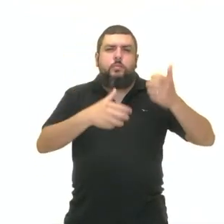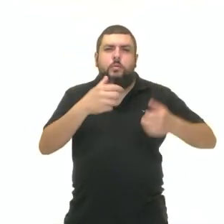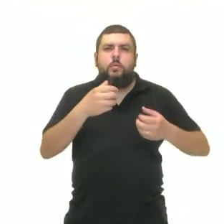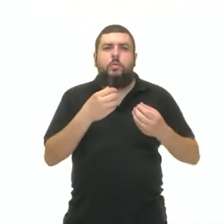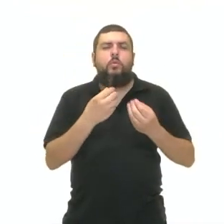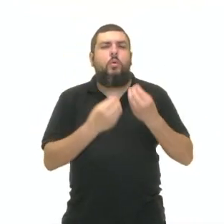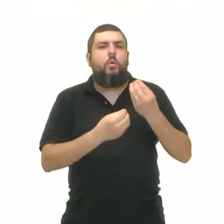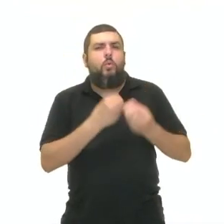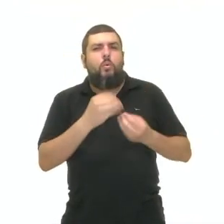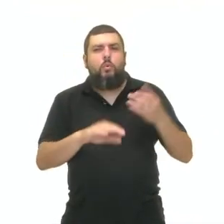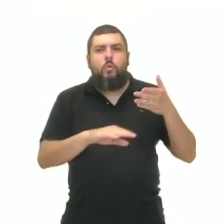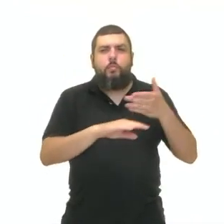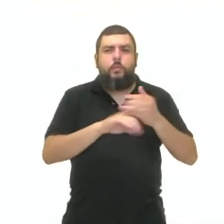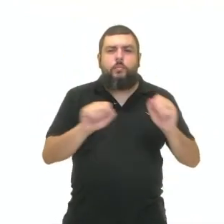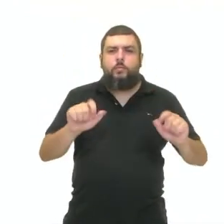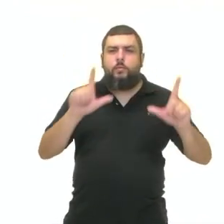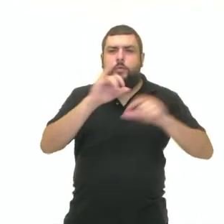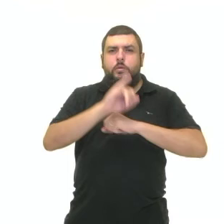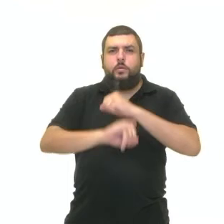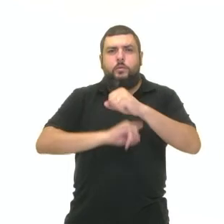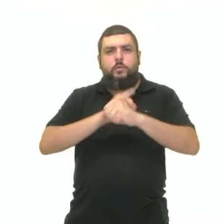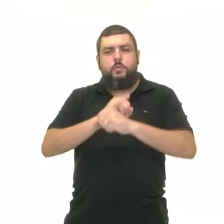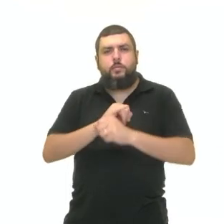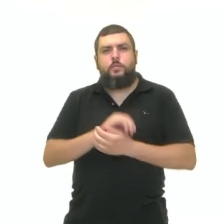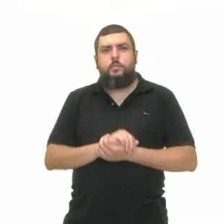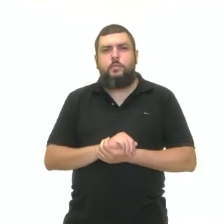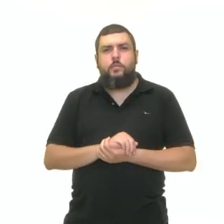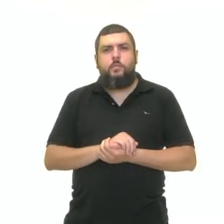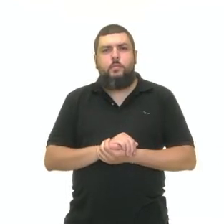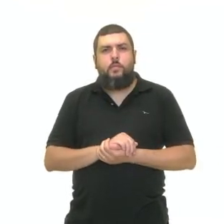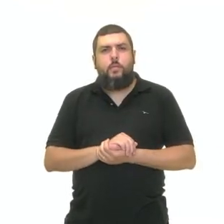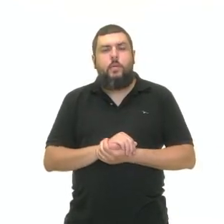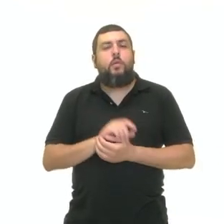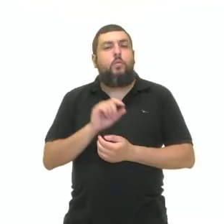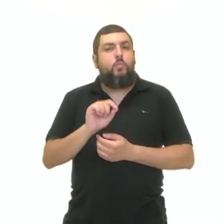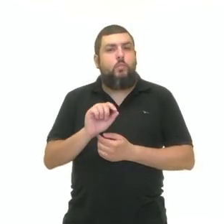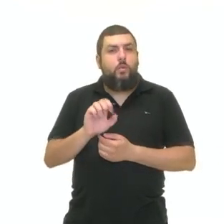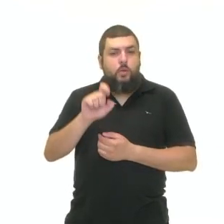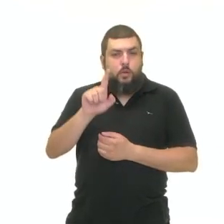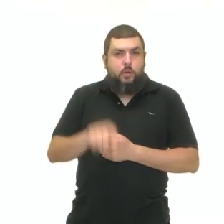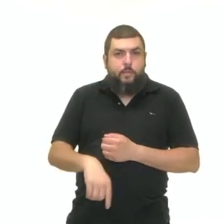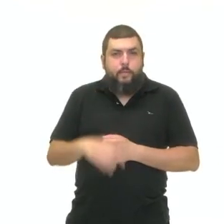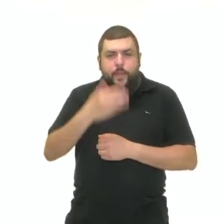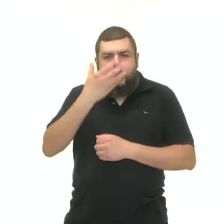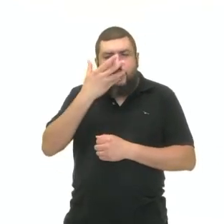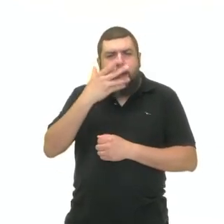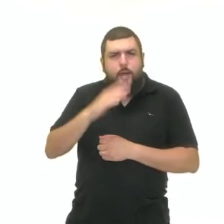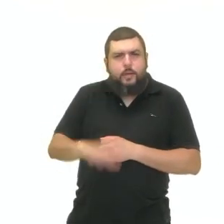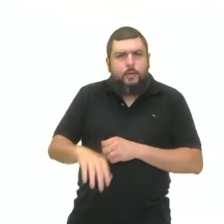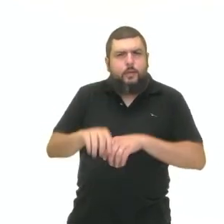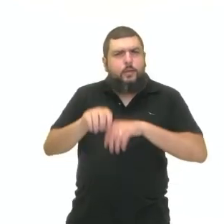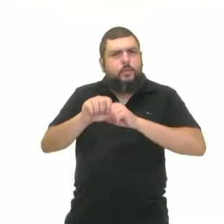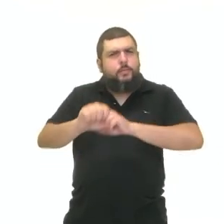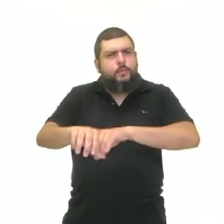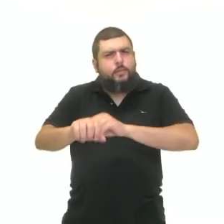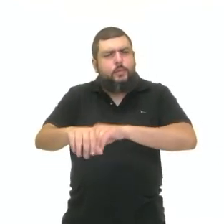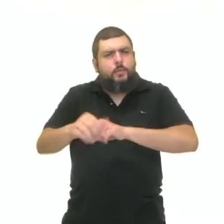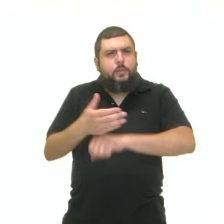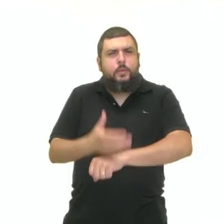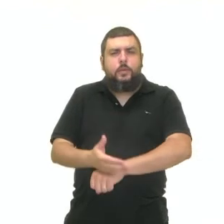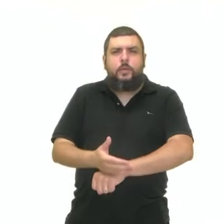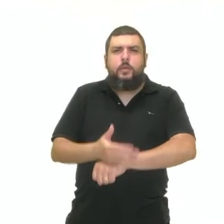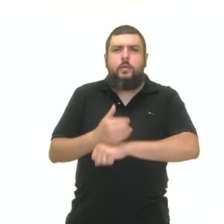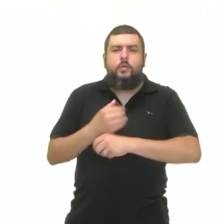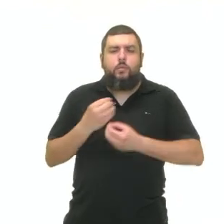online, com o objetivo de desenvolver, desde a infância, a capacidade de utilizar a tecnologia a seu